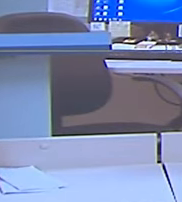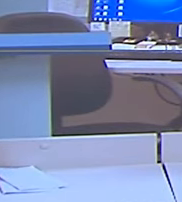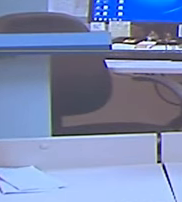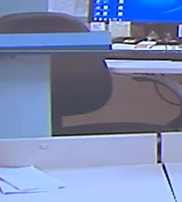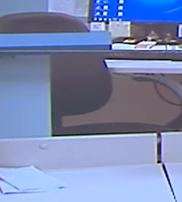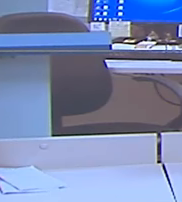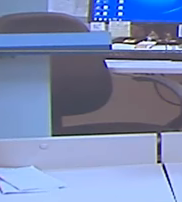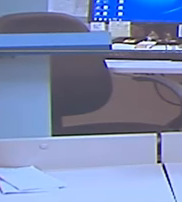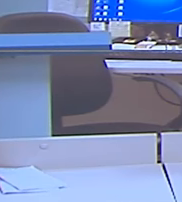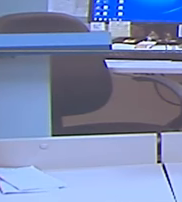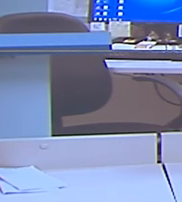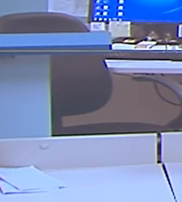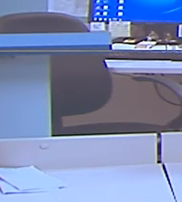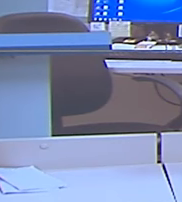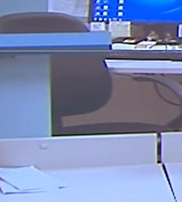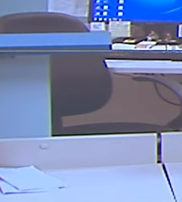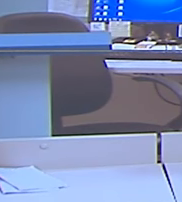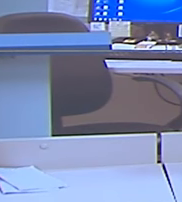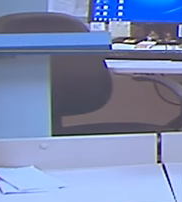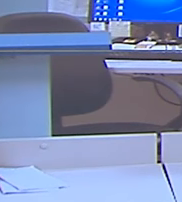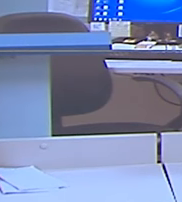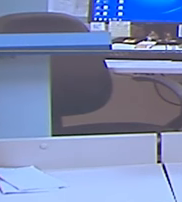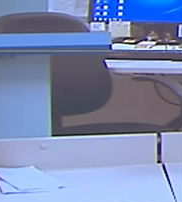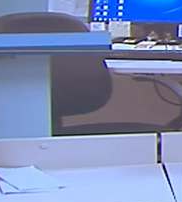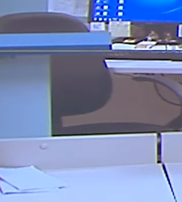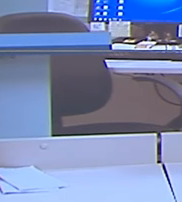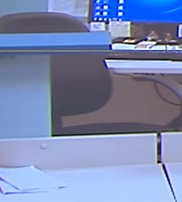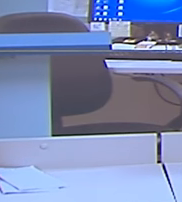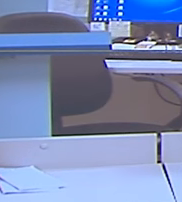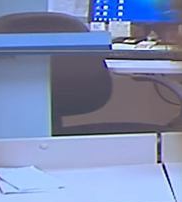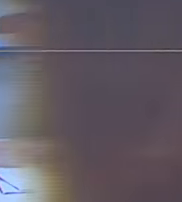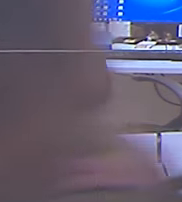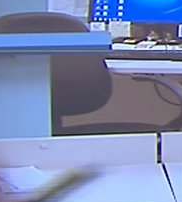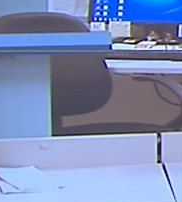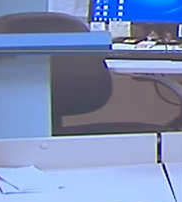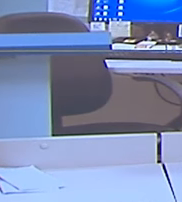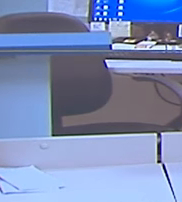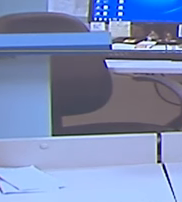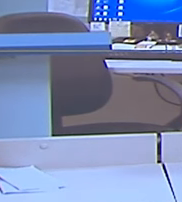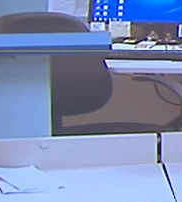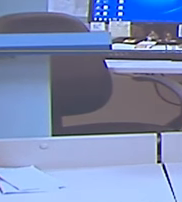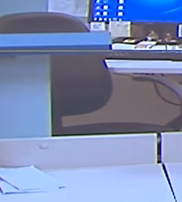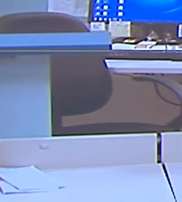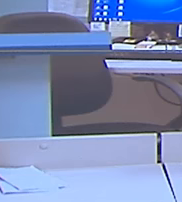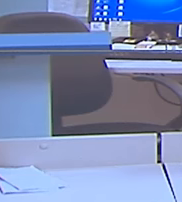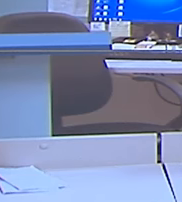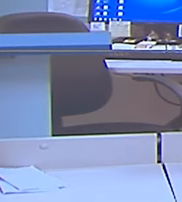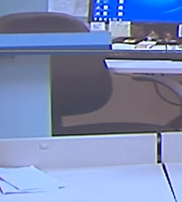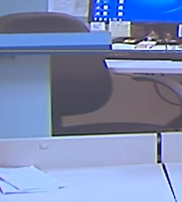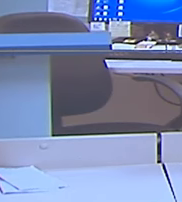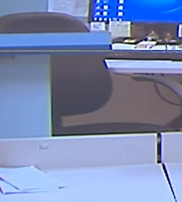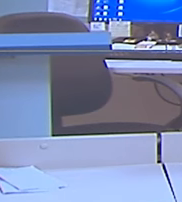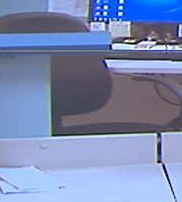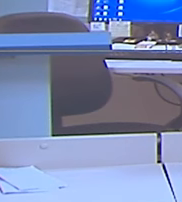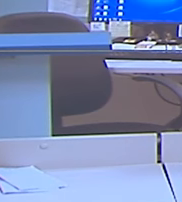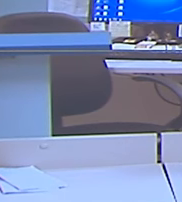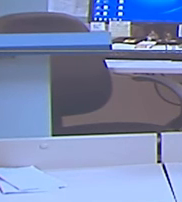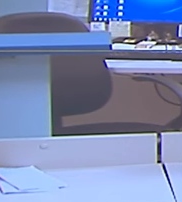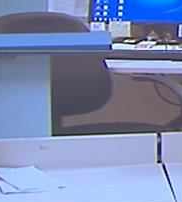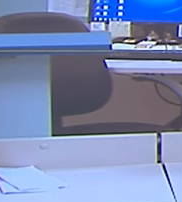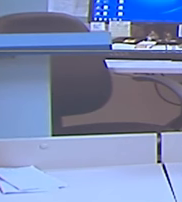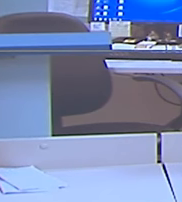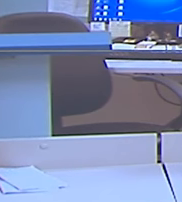nós acompanhamos ao vivo o discurso do presidente Michel temi também do presidente da Argentina Maurício macri após um almoço